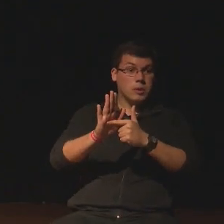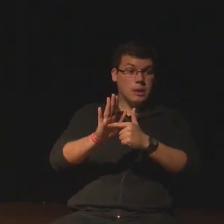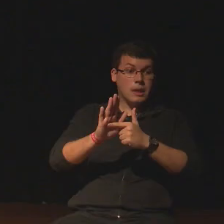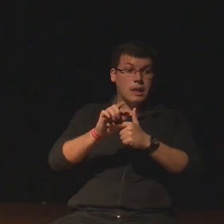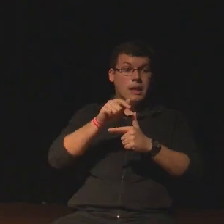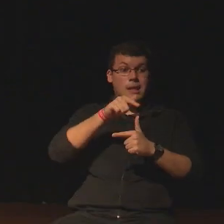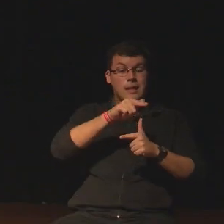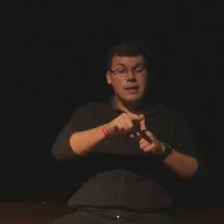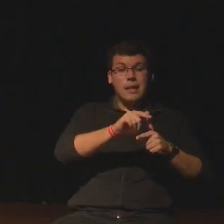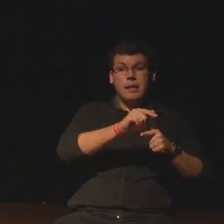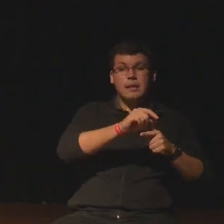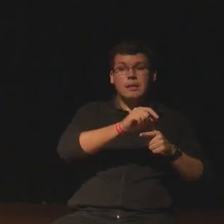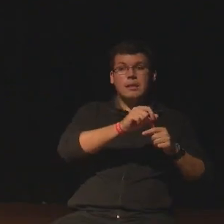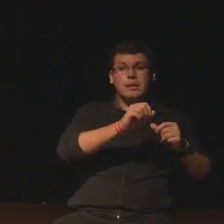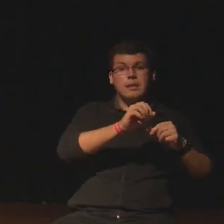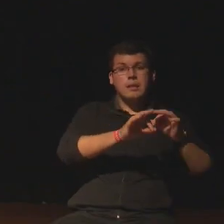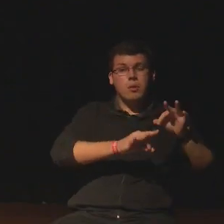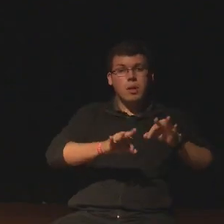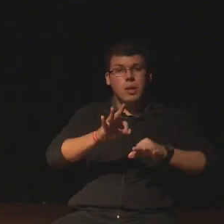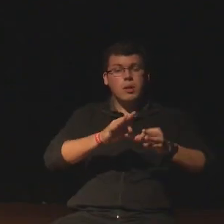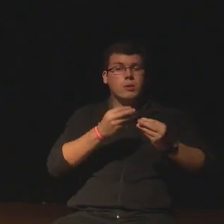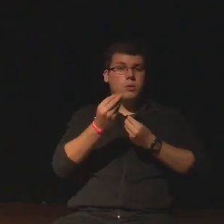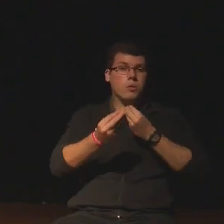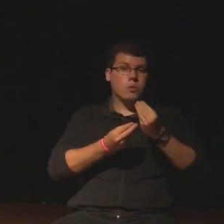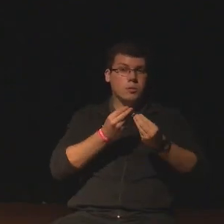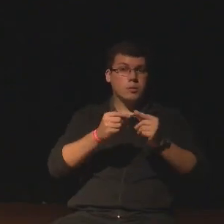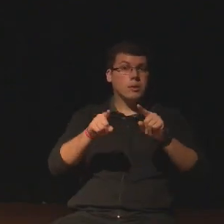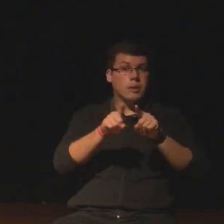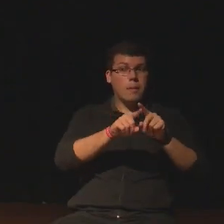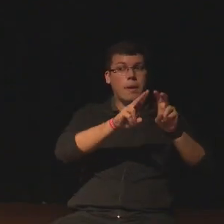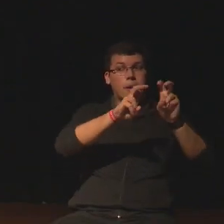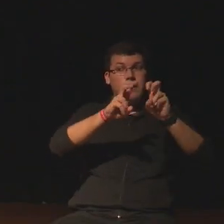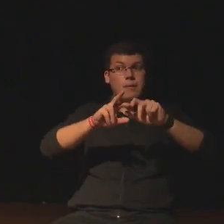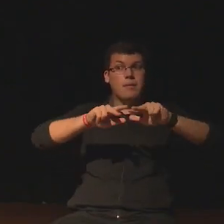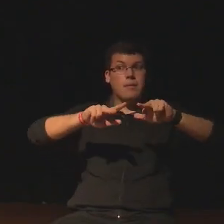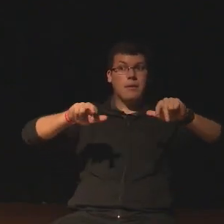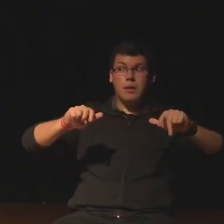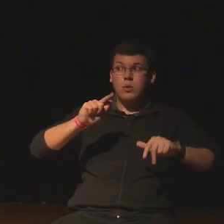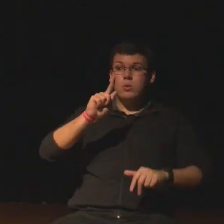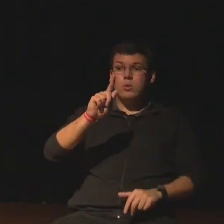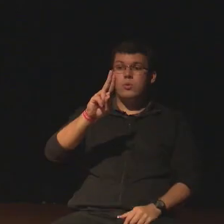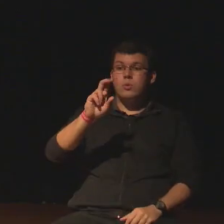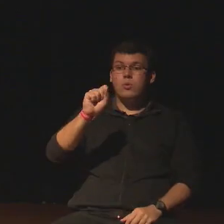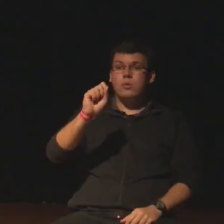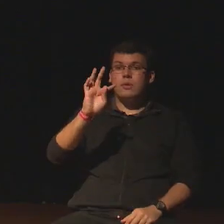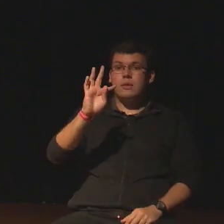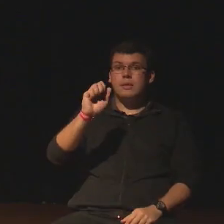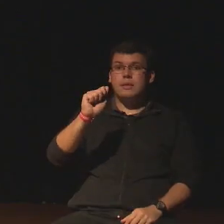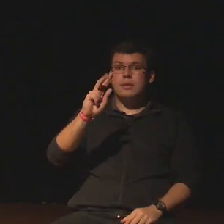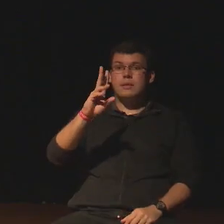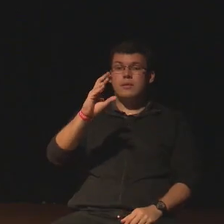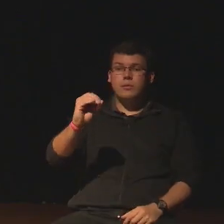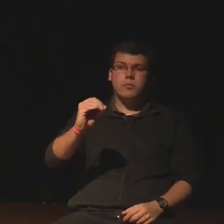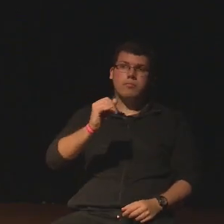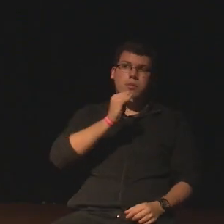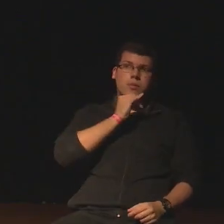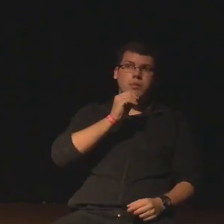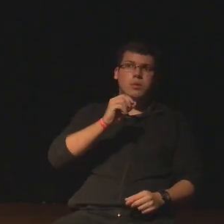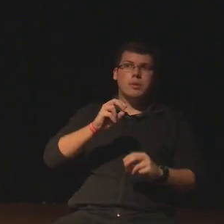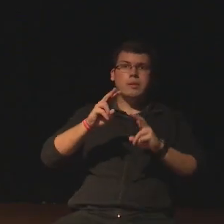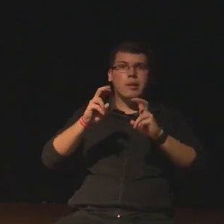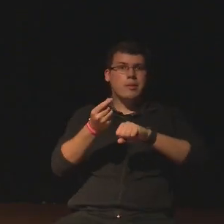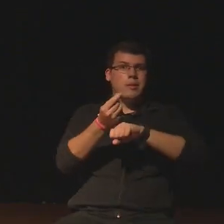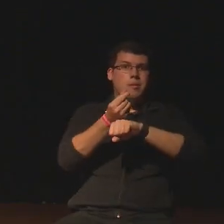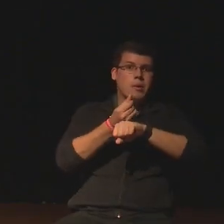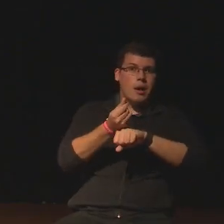intervenção. Várias questões, inclusive as colocadas pelo Gustavo no final, sobre licença, sobre orçamento, isso vem